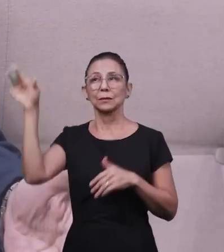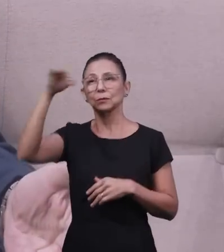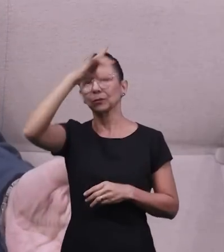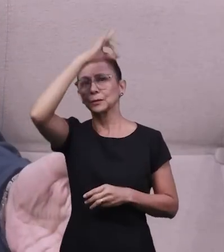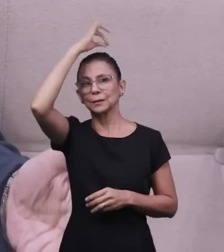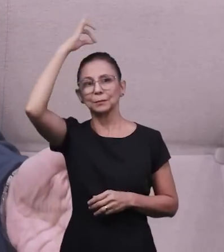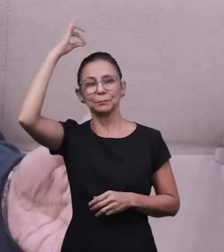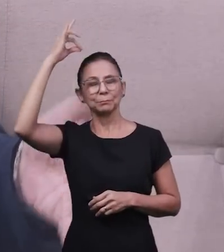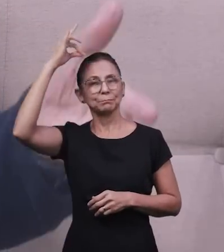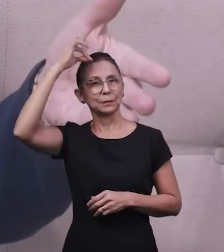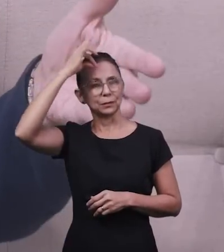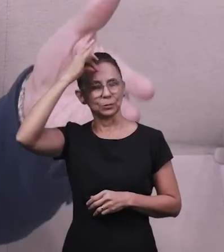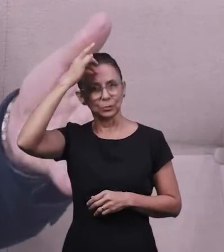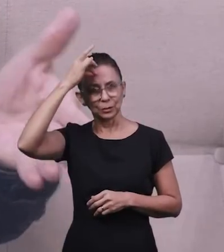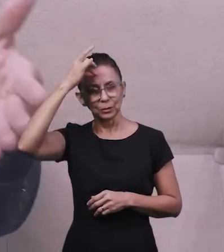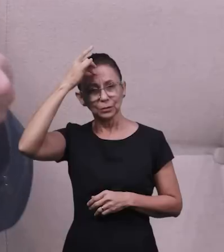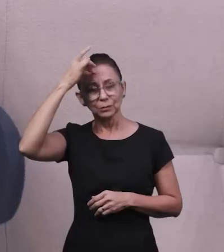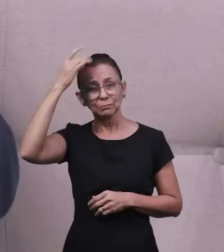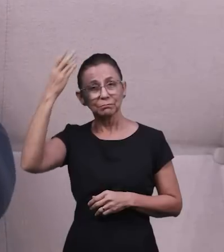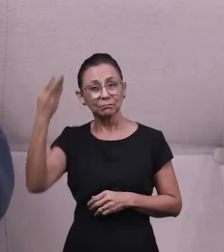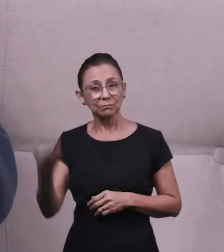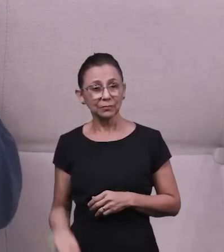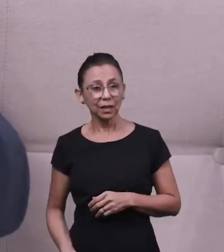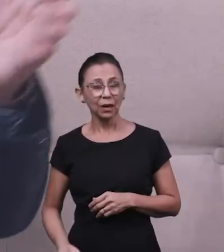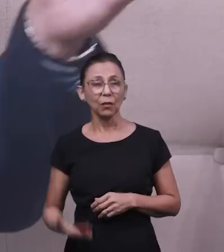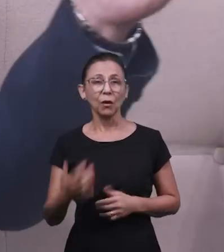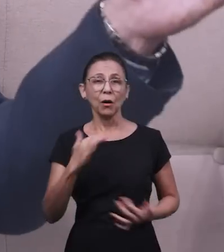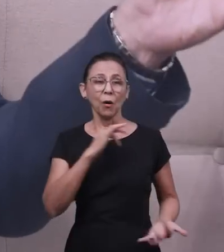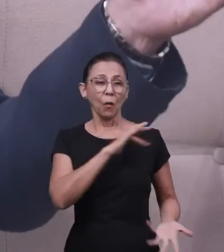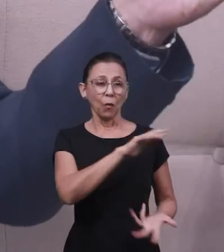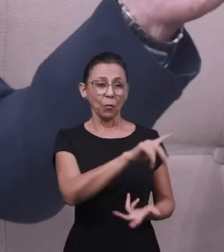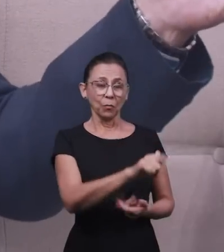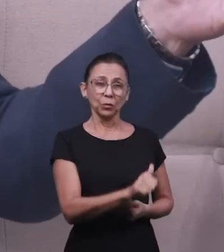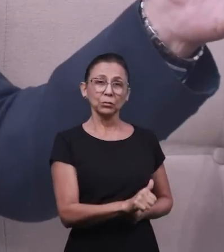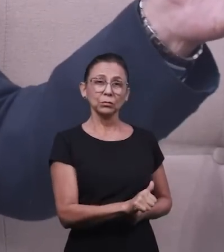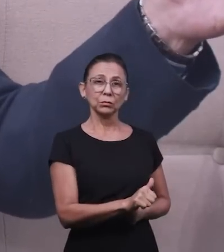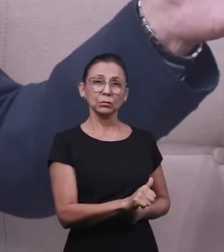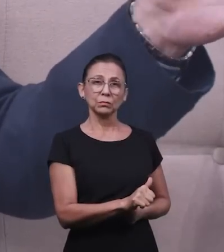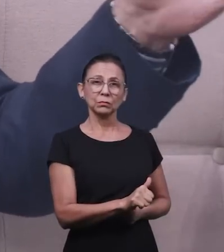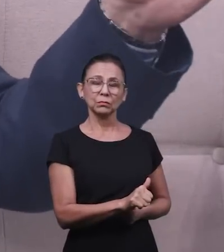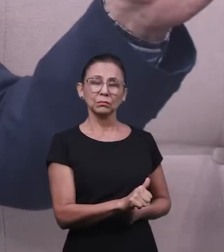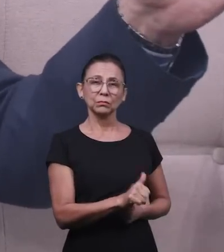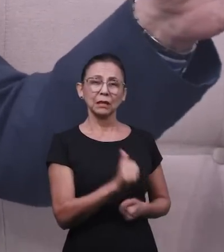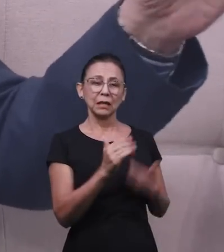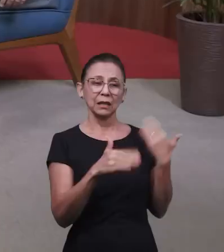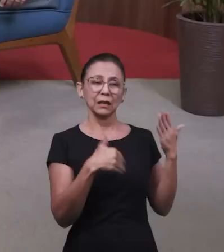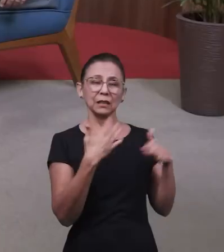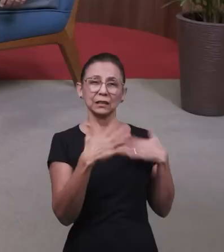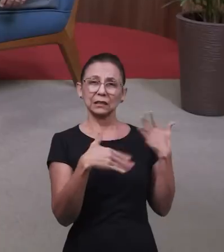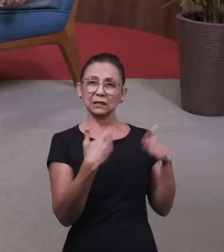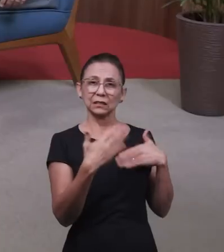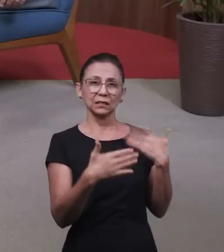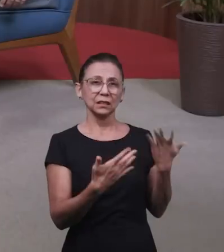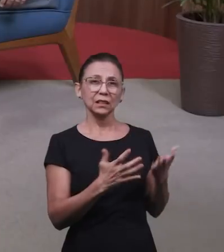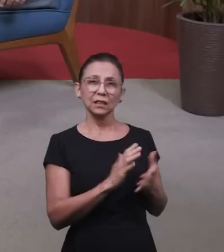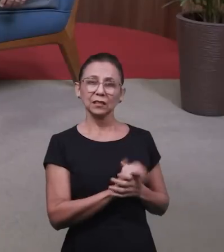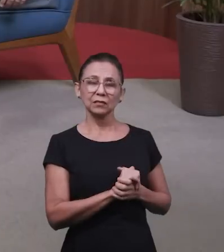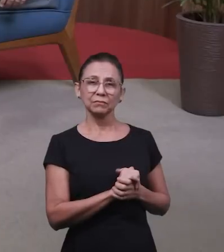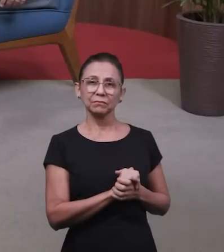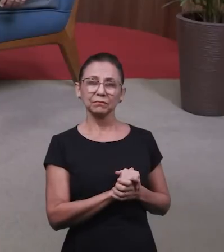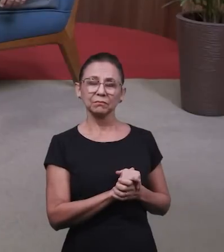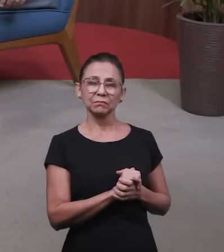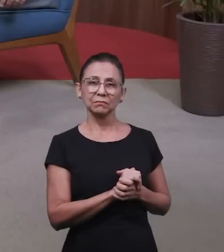Espírito Santo, a alegria do mundo, que o vinho aí, esse vinho aí, que está apontado